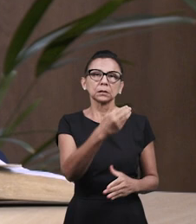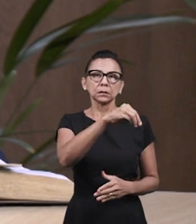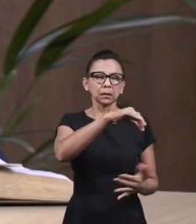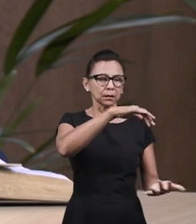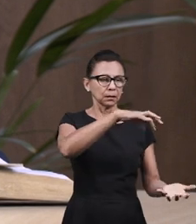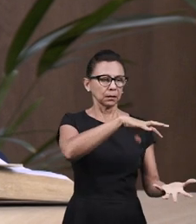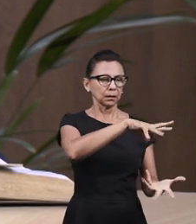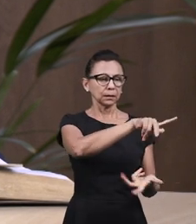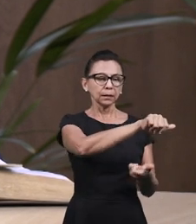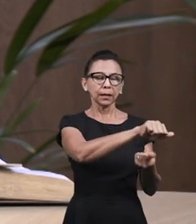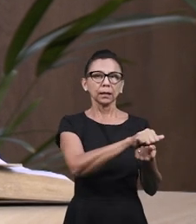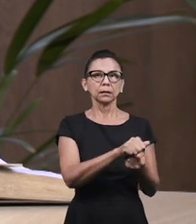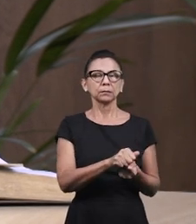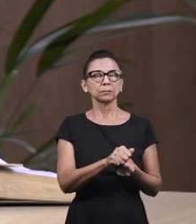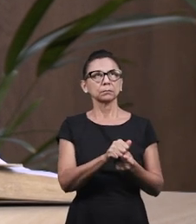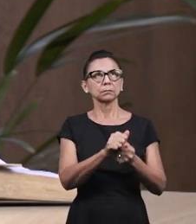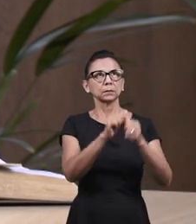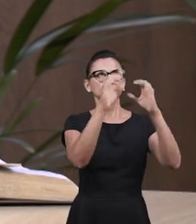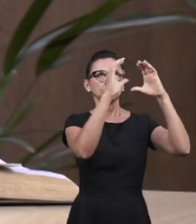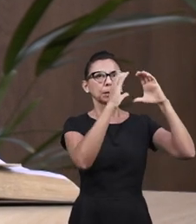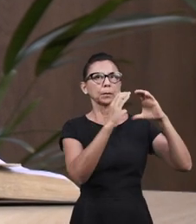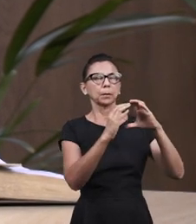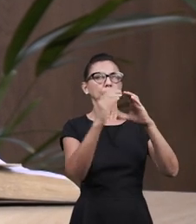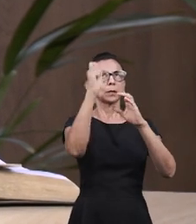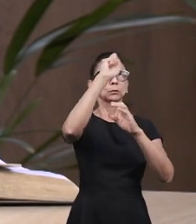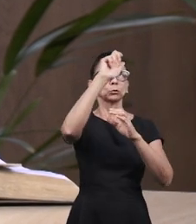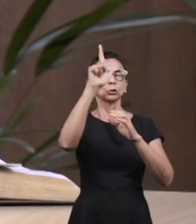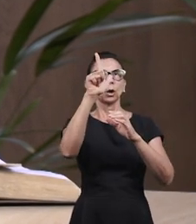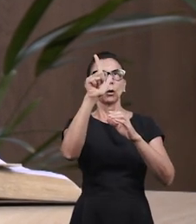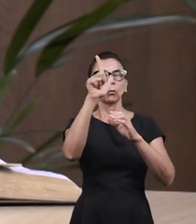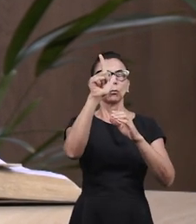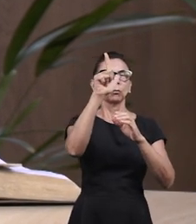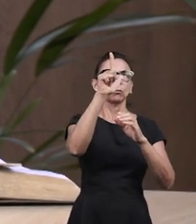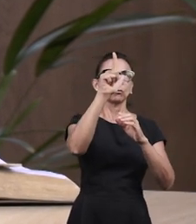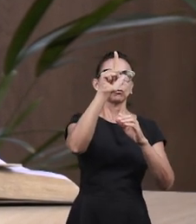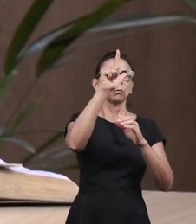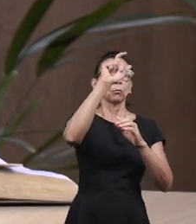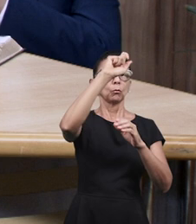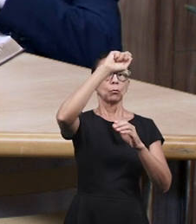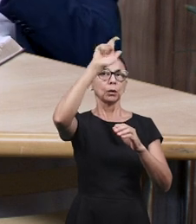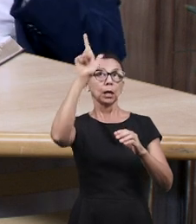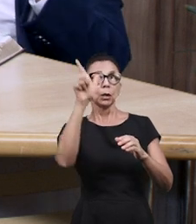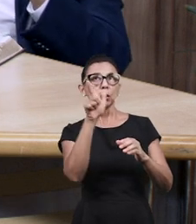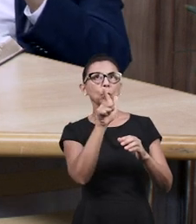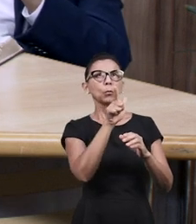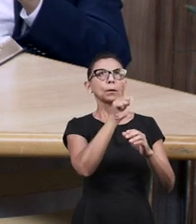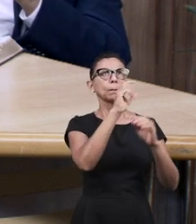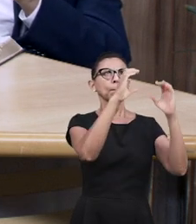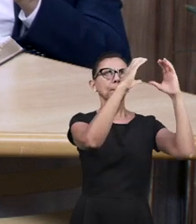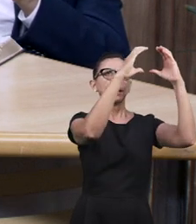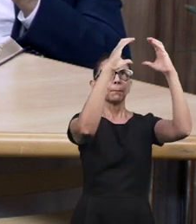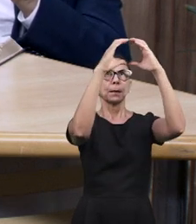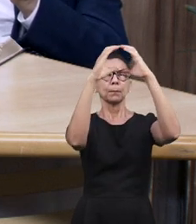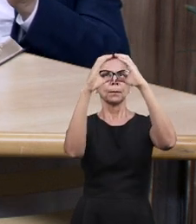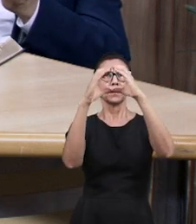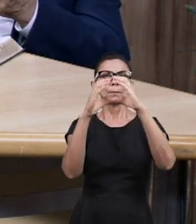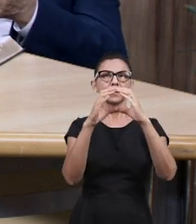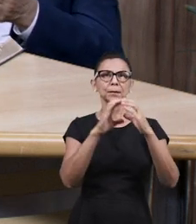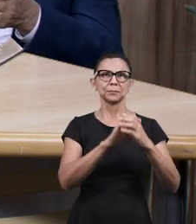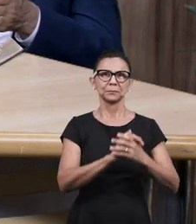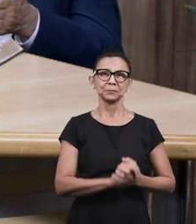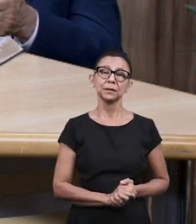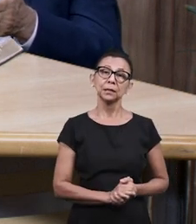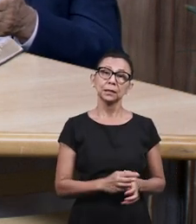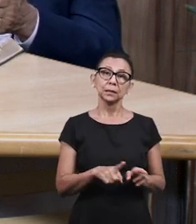planeta Terra, o Sol, a Lua, os outros planetas, enfim, o universo todo. E